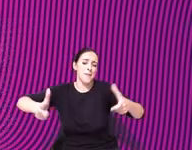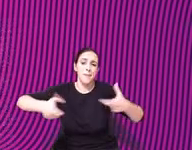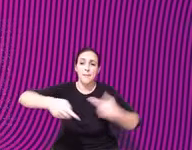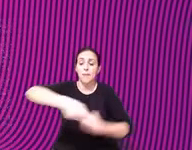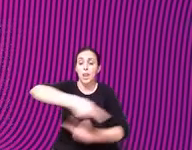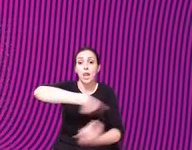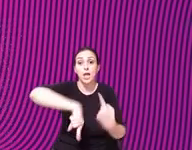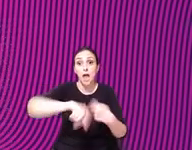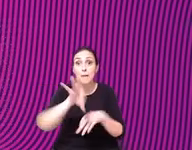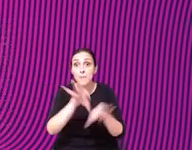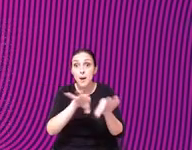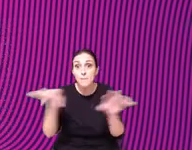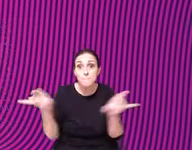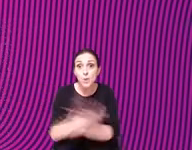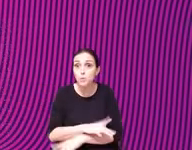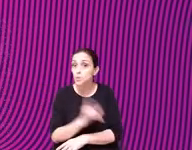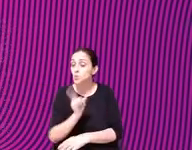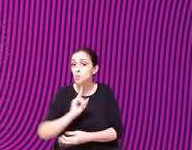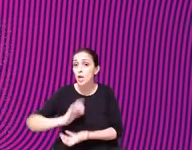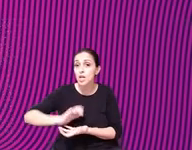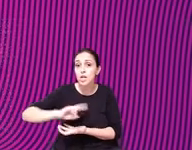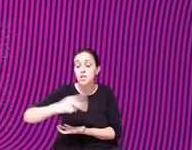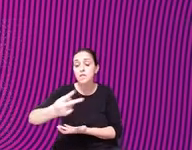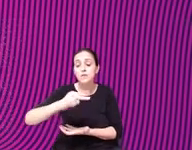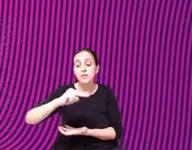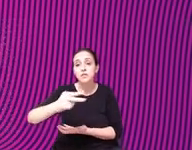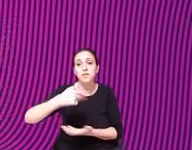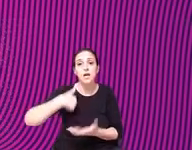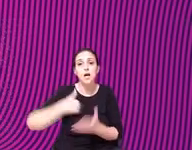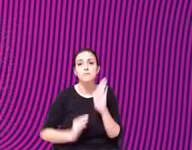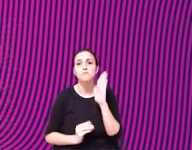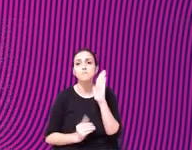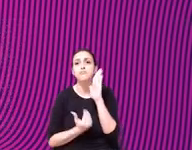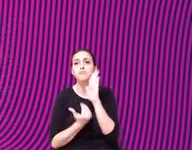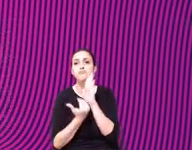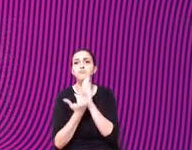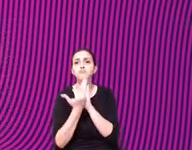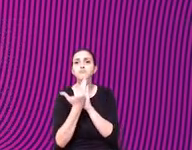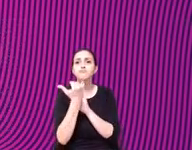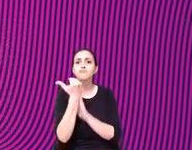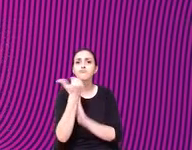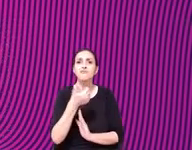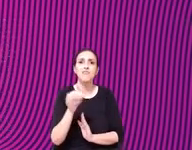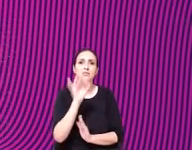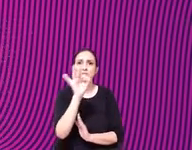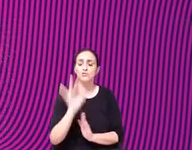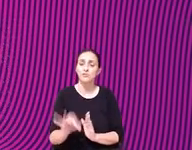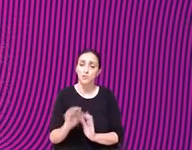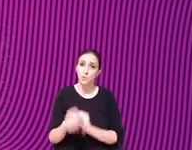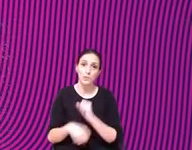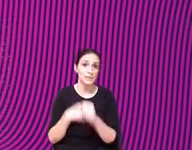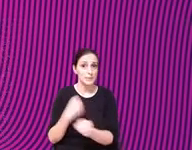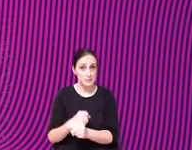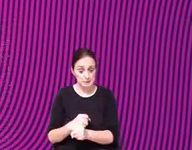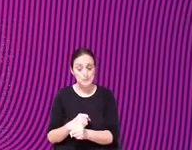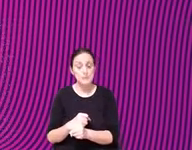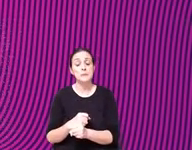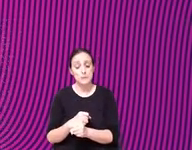estamos preparados no transplante, a não ser esse aumento a muito custo de 10% ao ano.